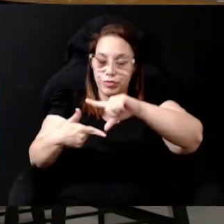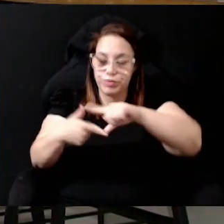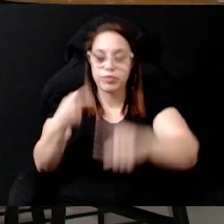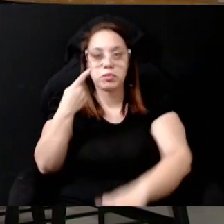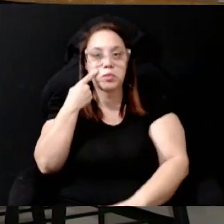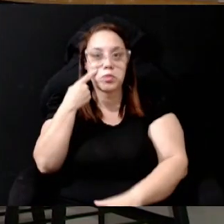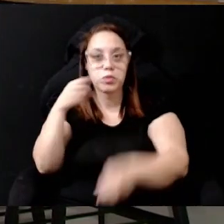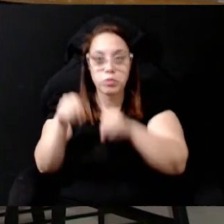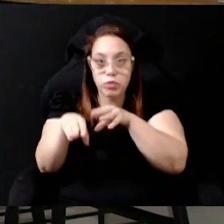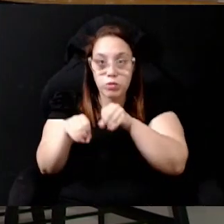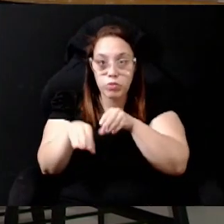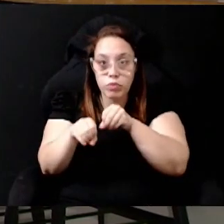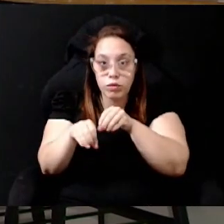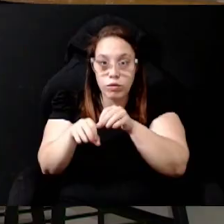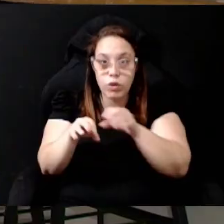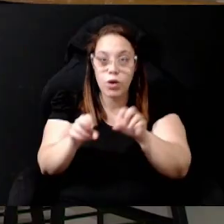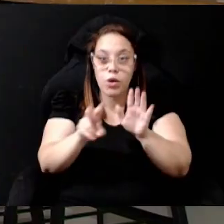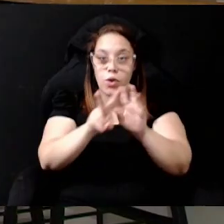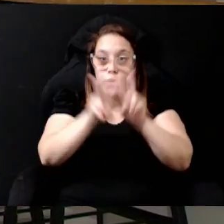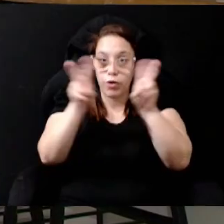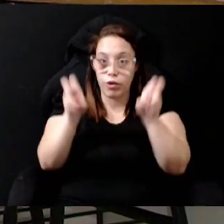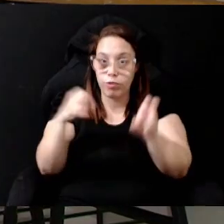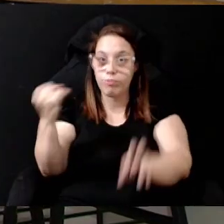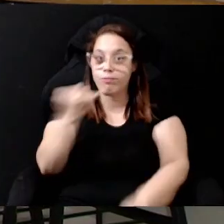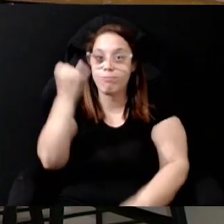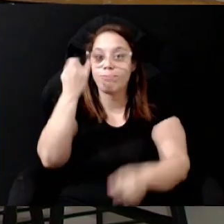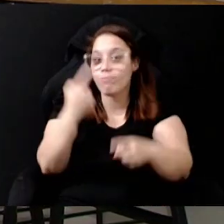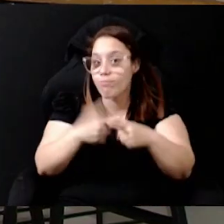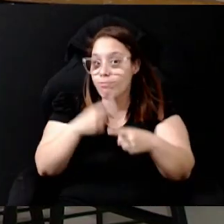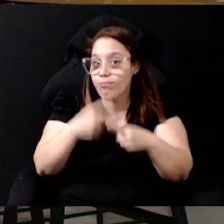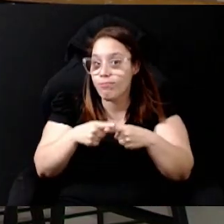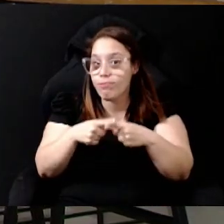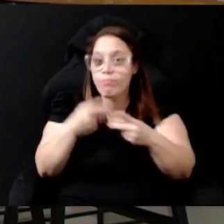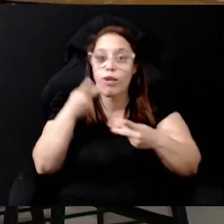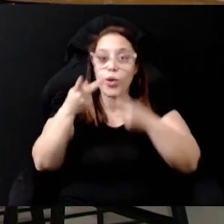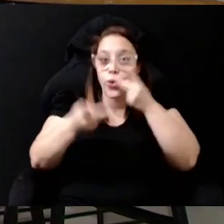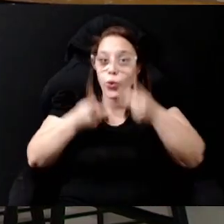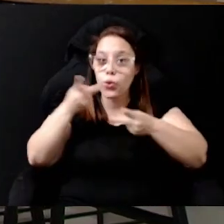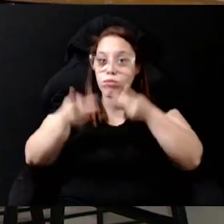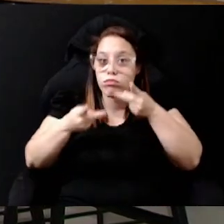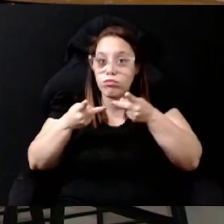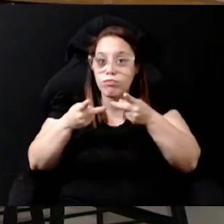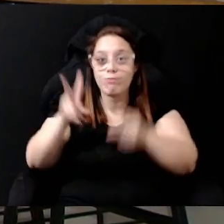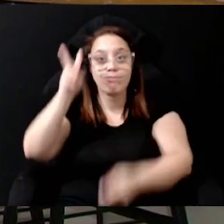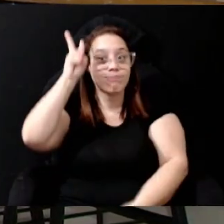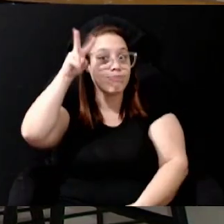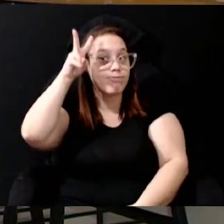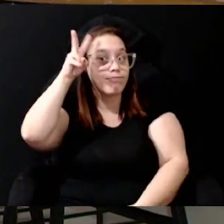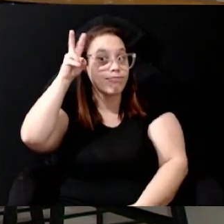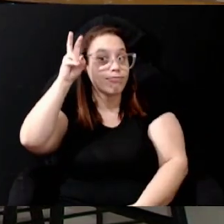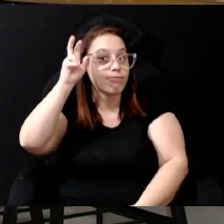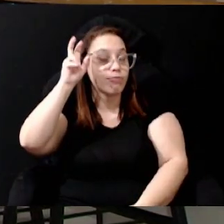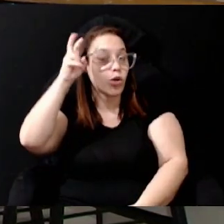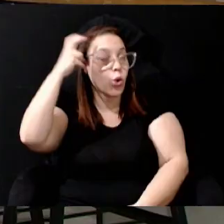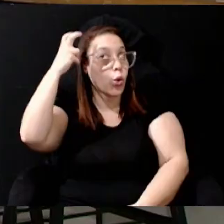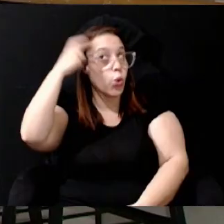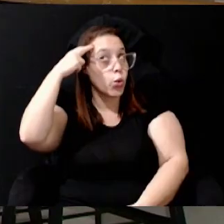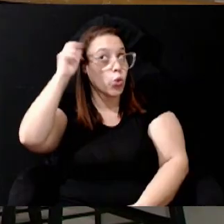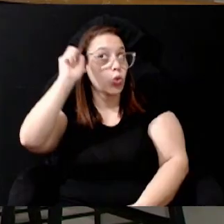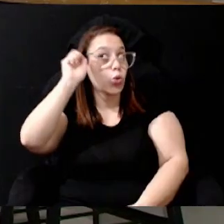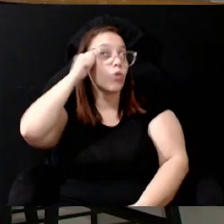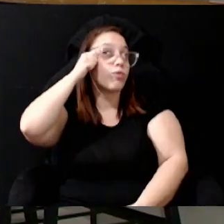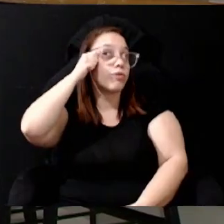isso aí, pessoal, quadro de Olho na Educação, e hoje, olha, é um assunto muito importante, porque nós vamos conversar sobre história